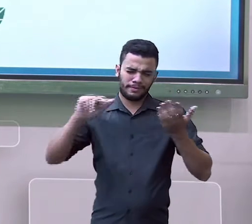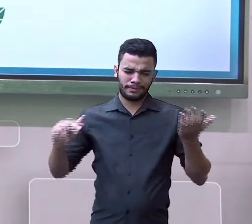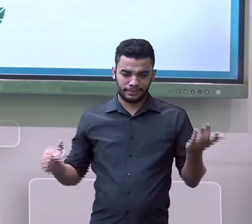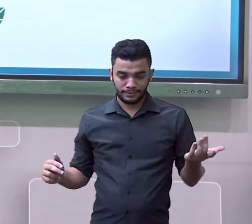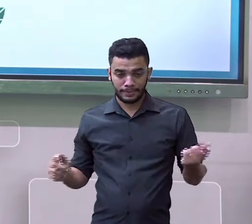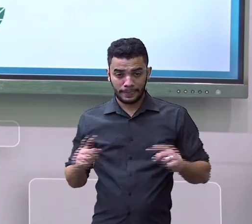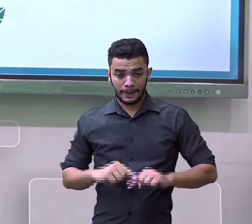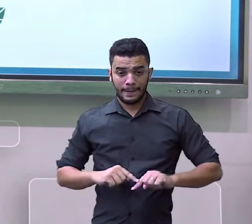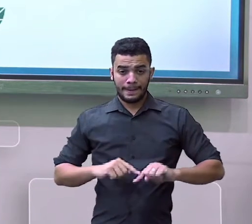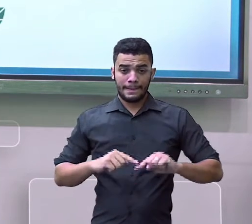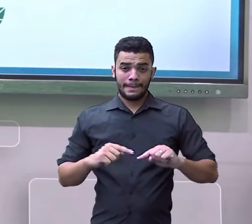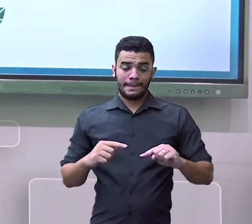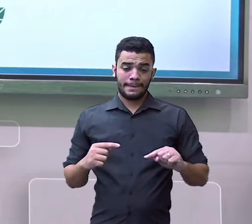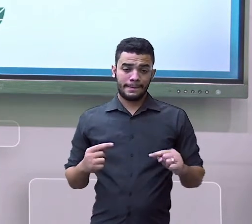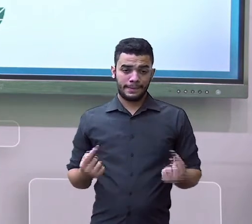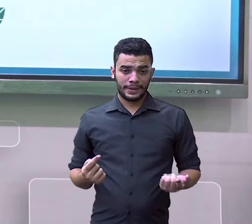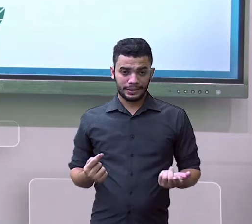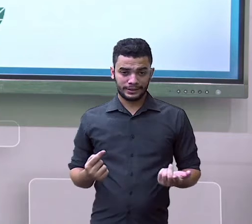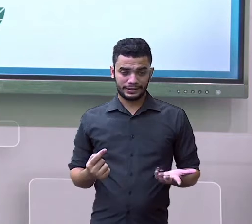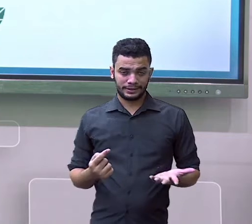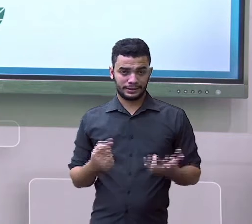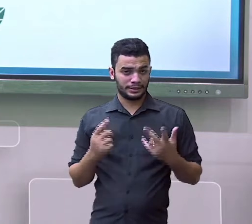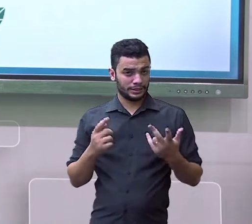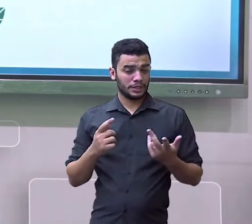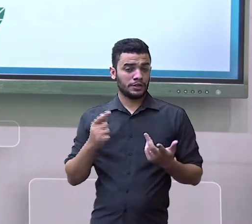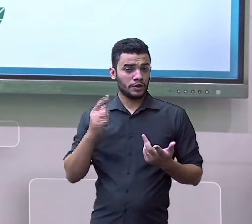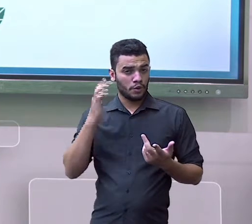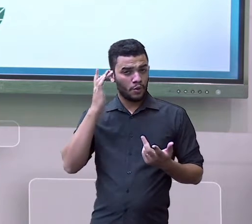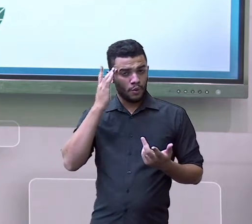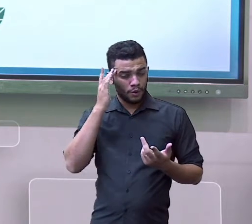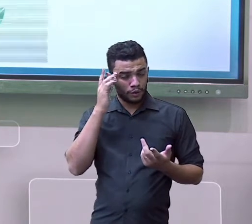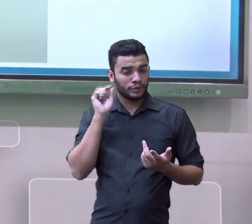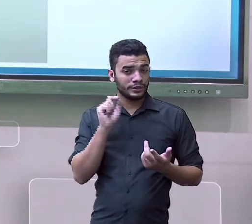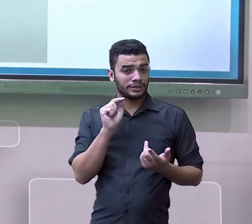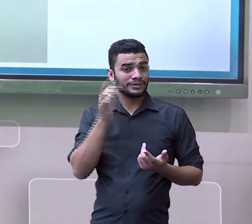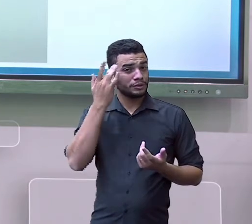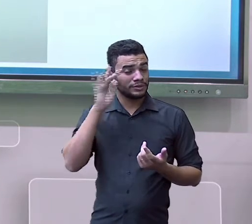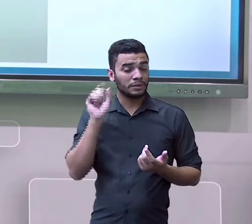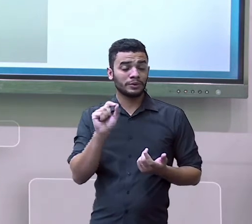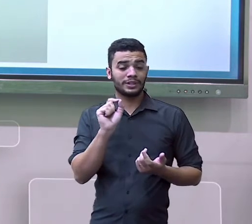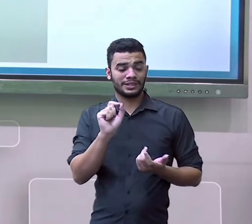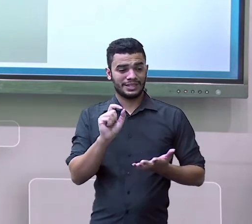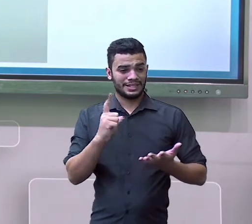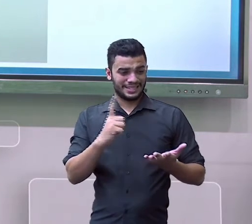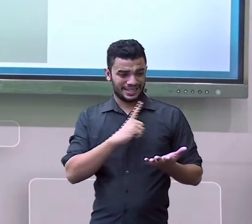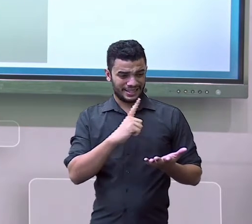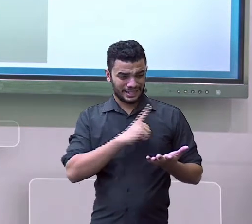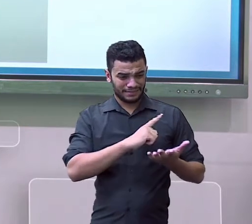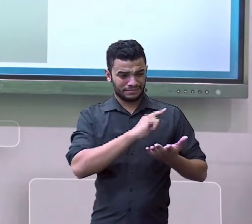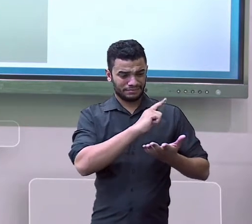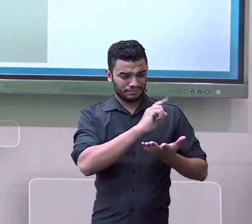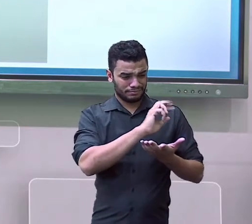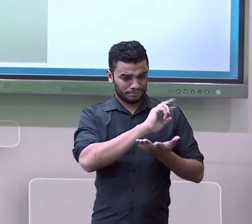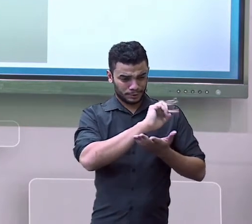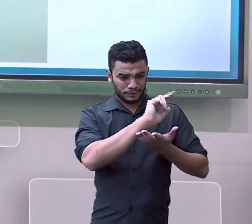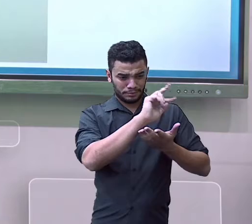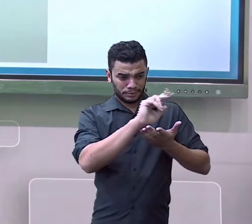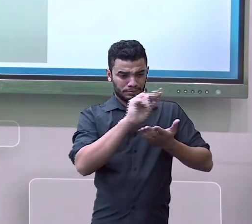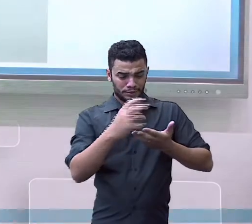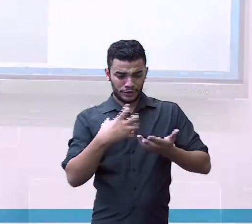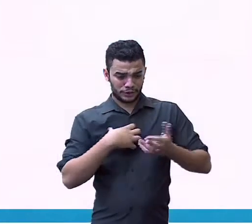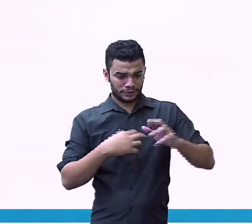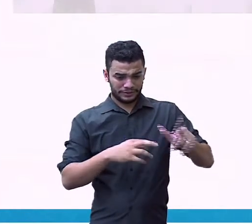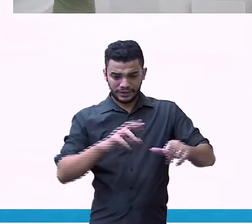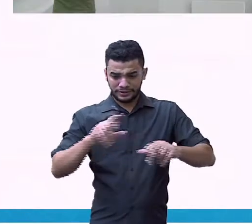é mais variada do que você pode imaginar. Então, diante dessa grande